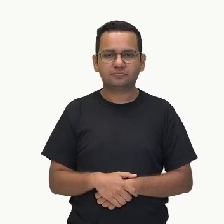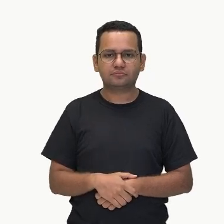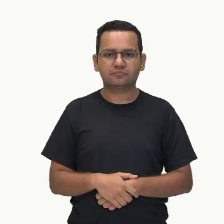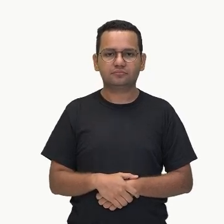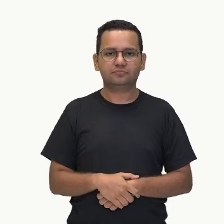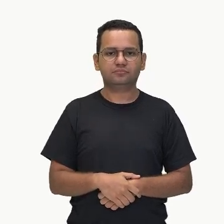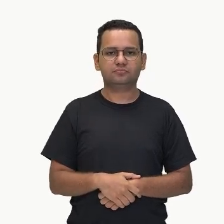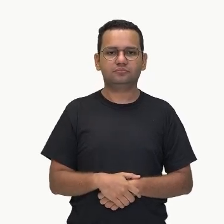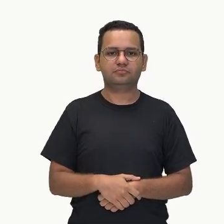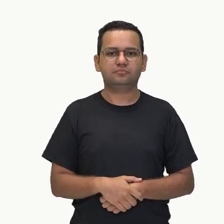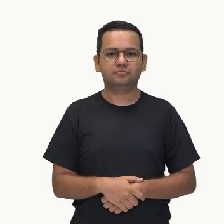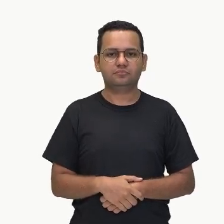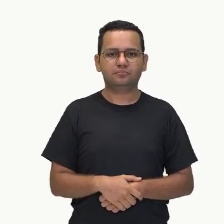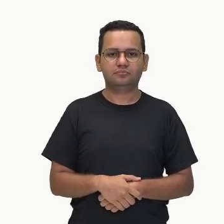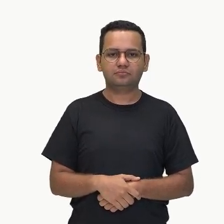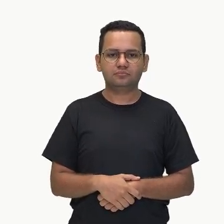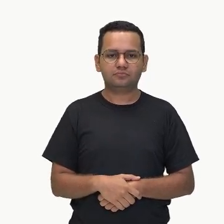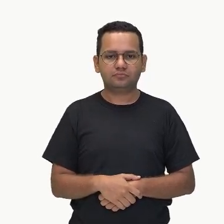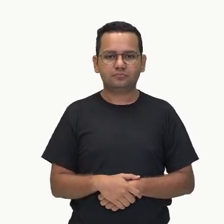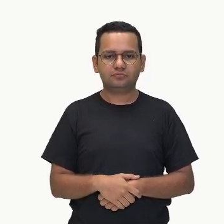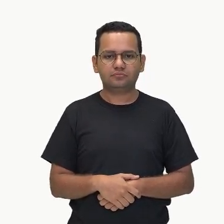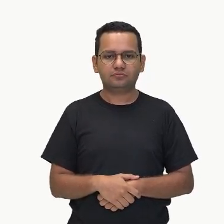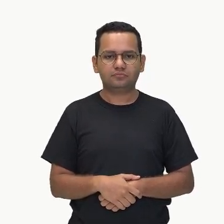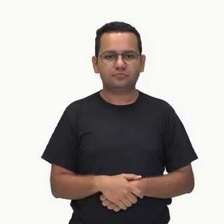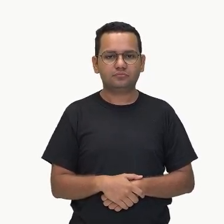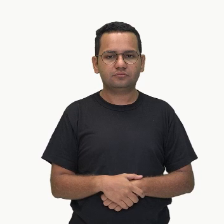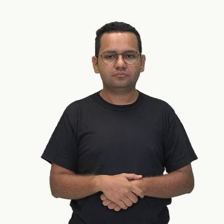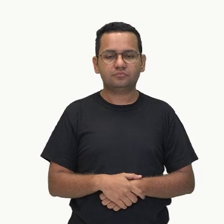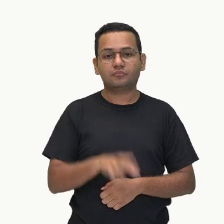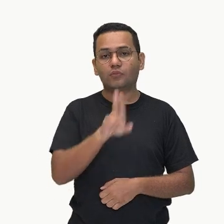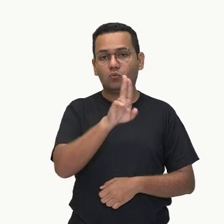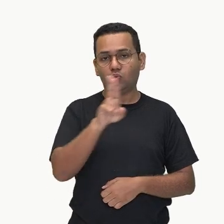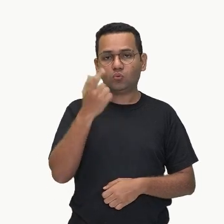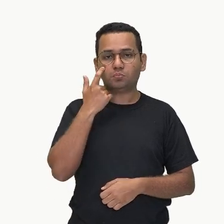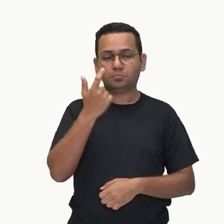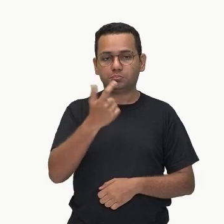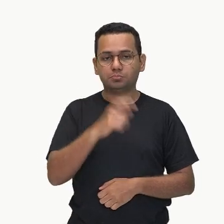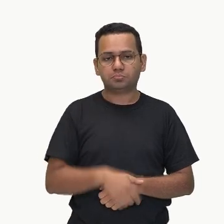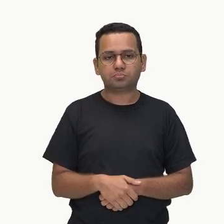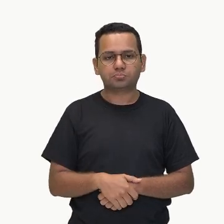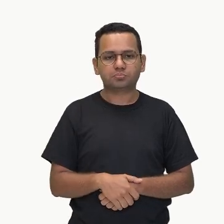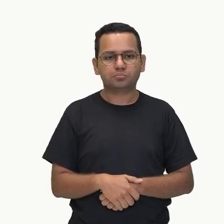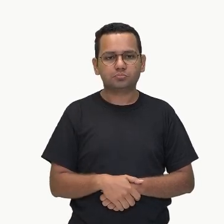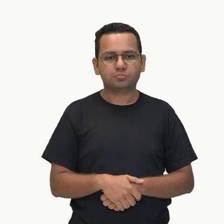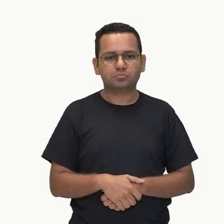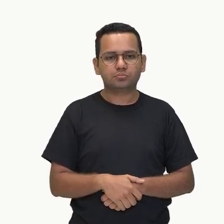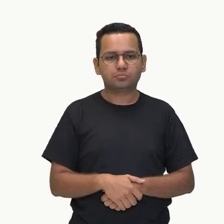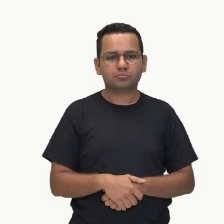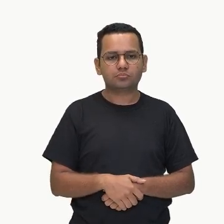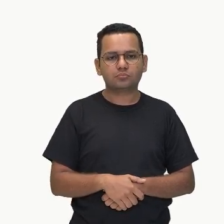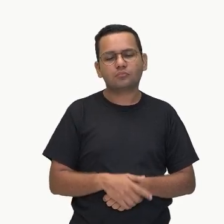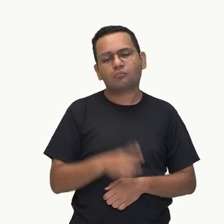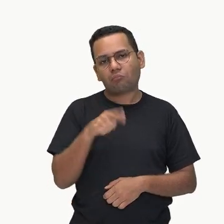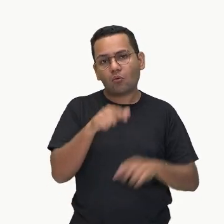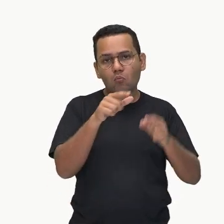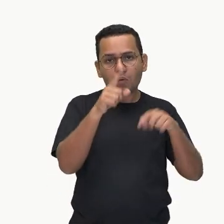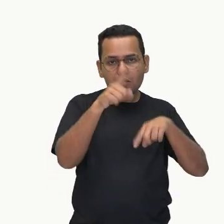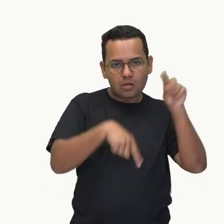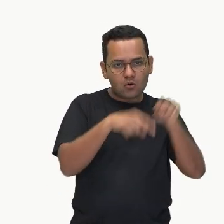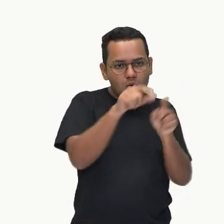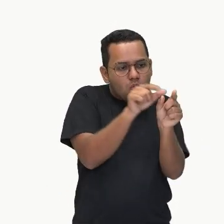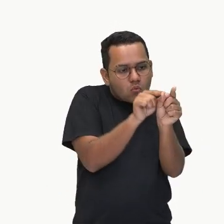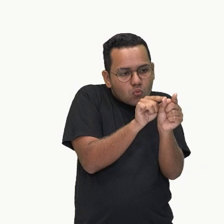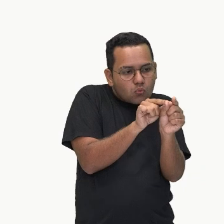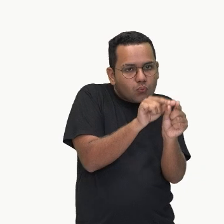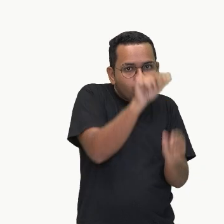cromatográfica. O que é isso, professor Vinícius? Está aqui, ó, a coluna cromatográfica vai ser um tubo, né, um material por onde a